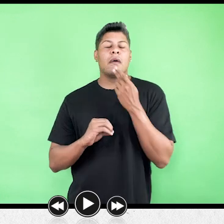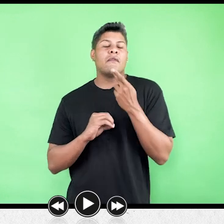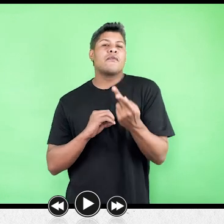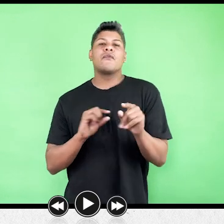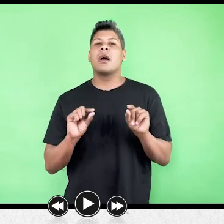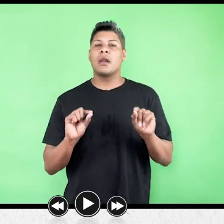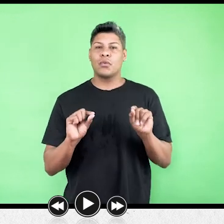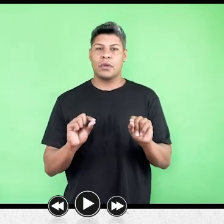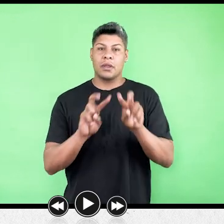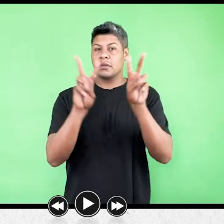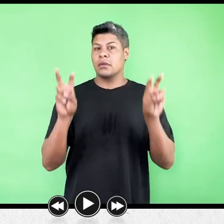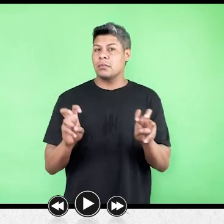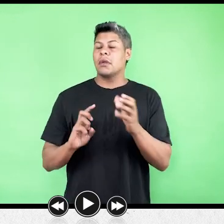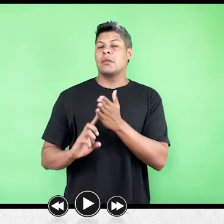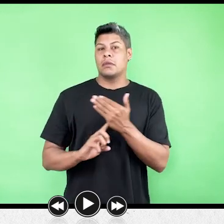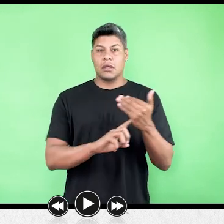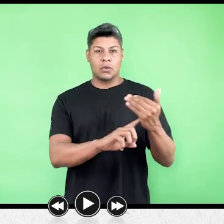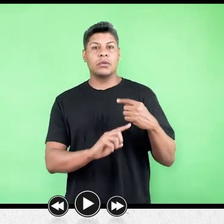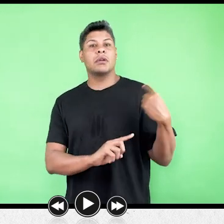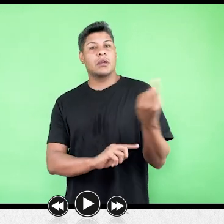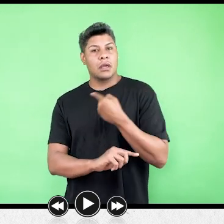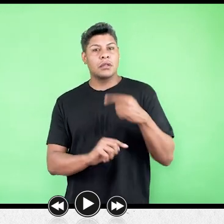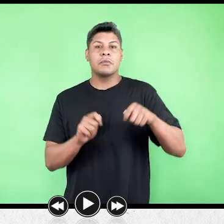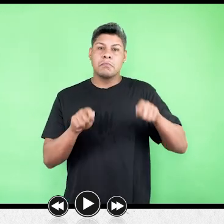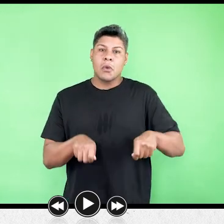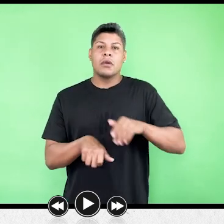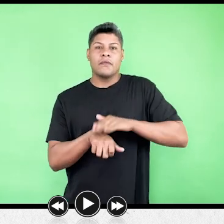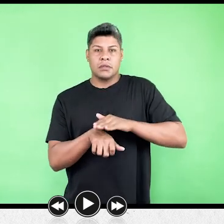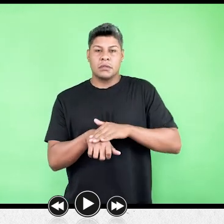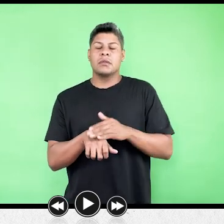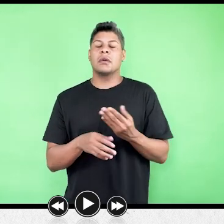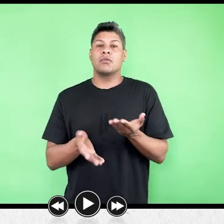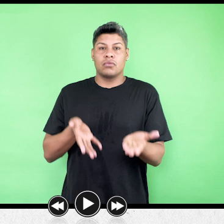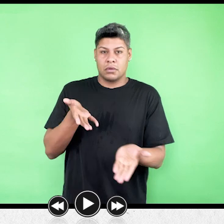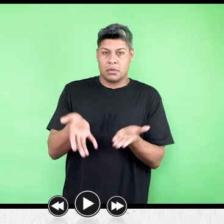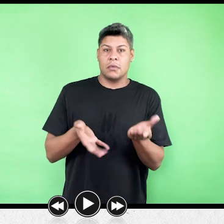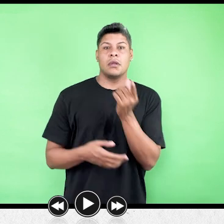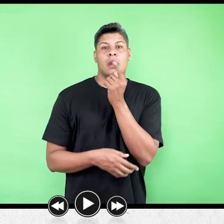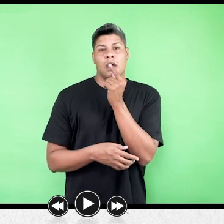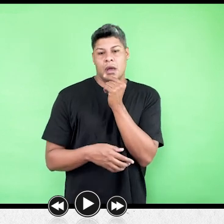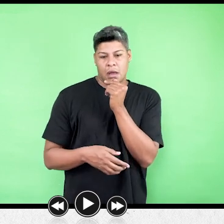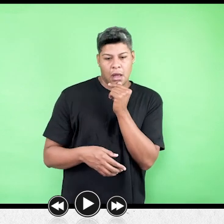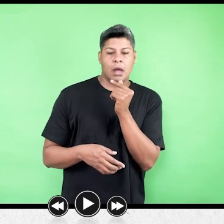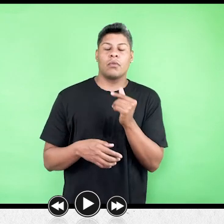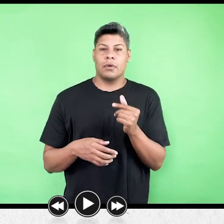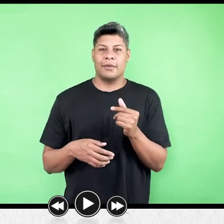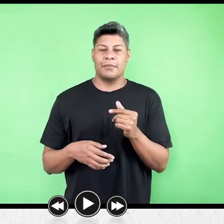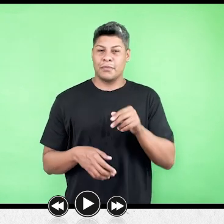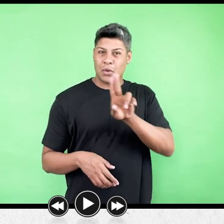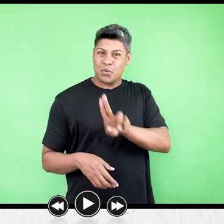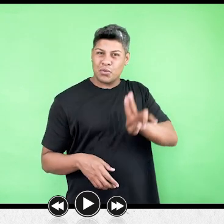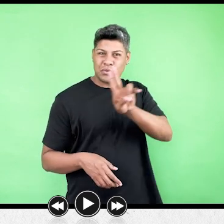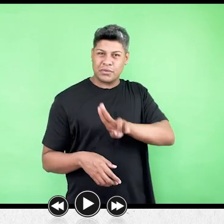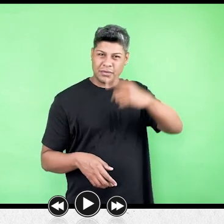propriamente das tecnologias que a gente pode aplicar para o tratamento de água com vistas ao abastecimento humano.